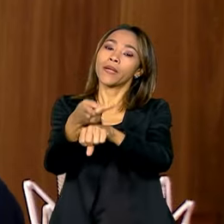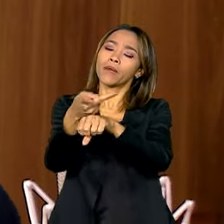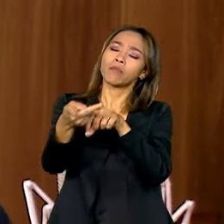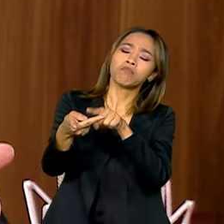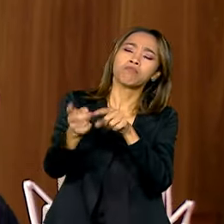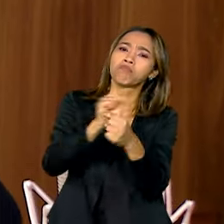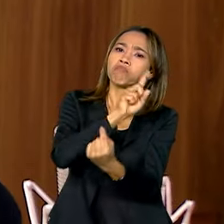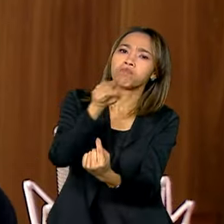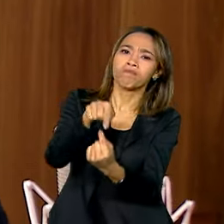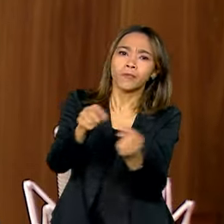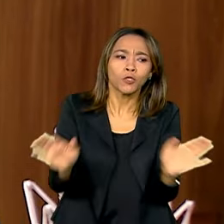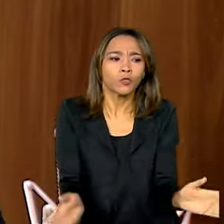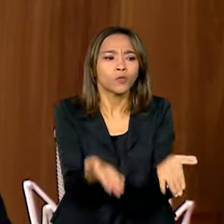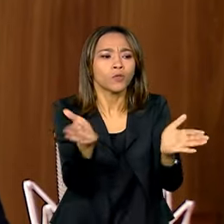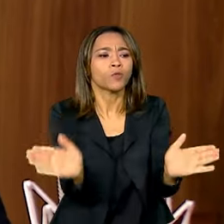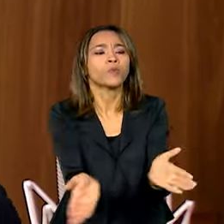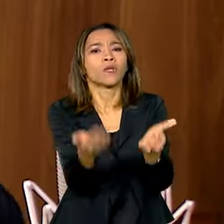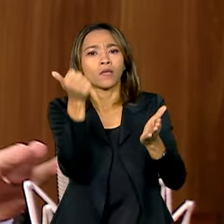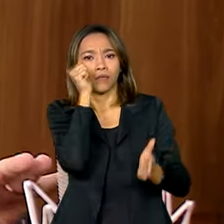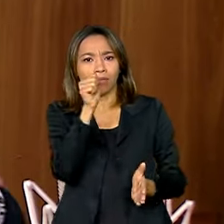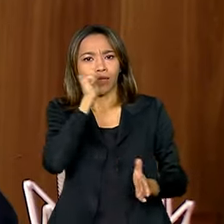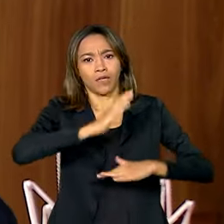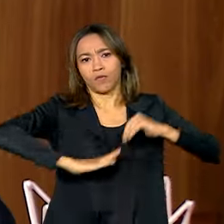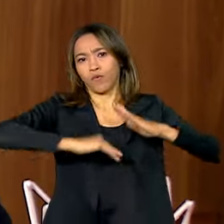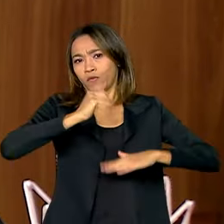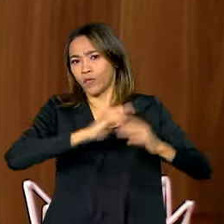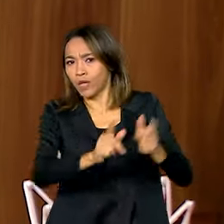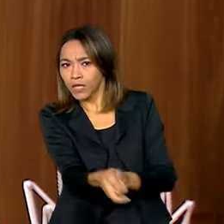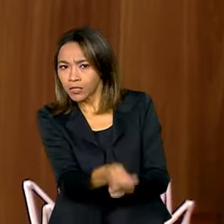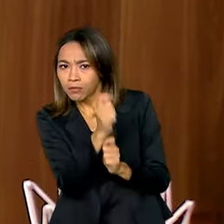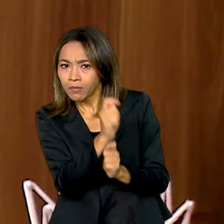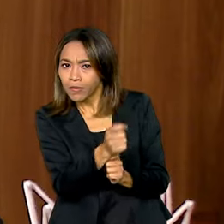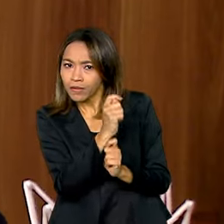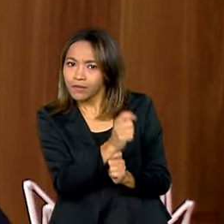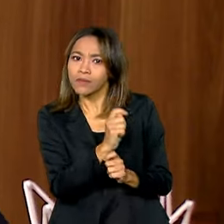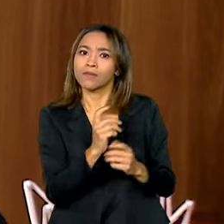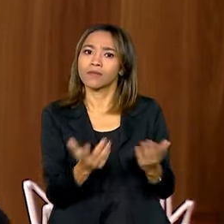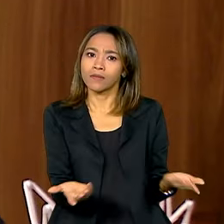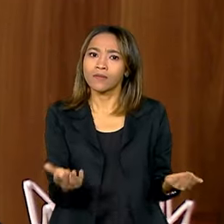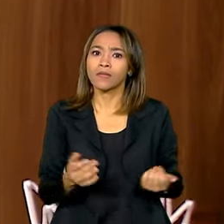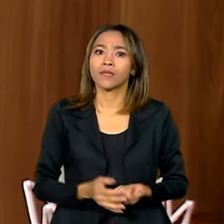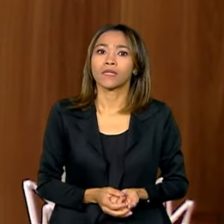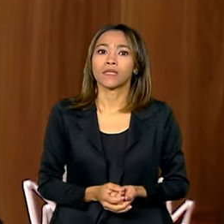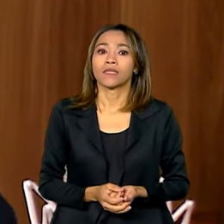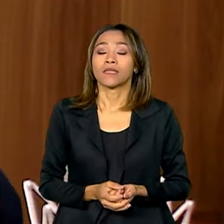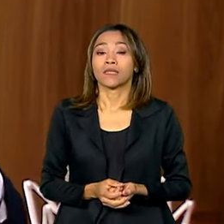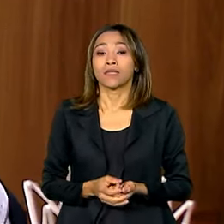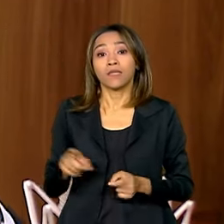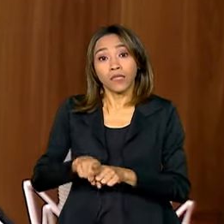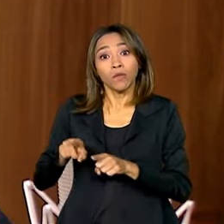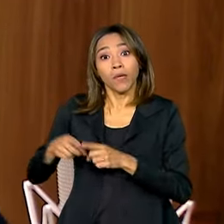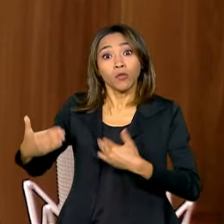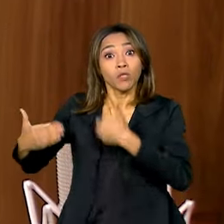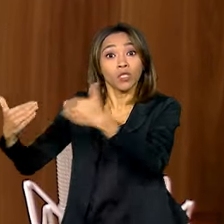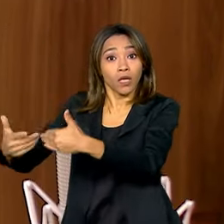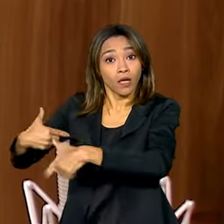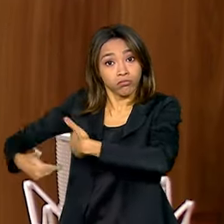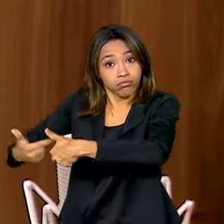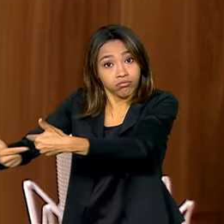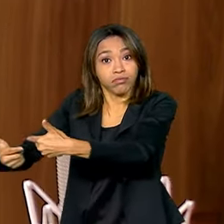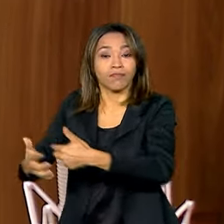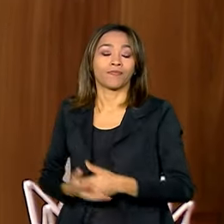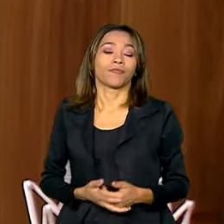o protagonismo das mulheres nas diversas áreas de atuação do Ministério. E, de fato, o prêmio foi criado, nós